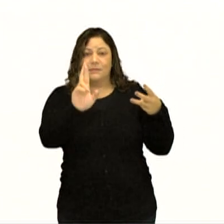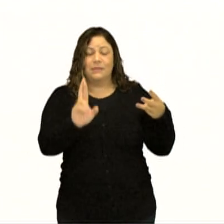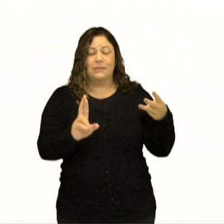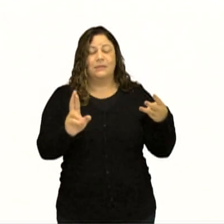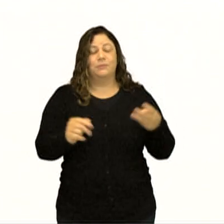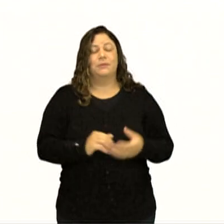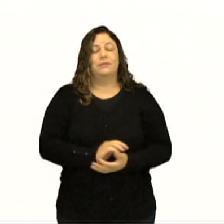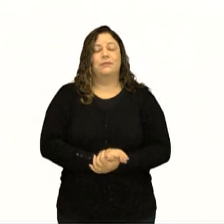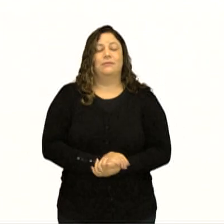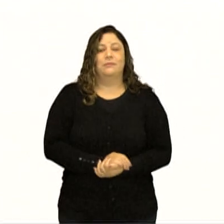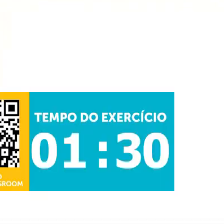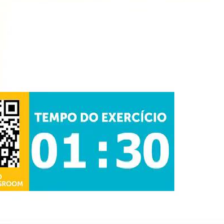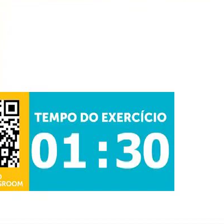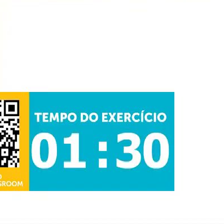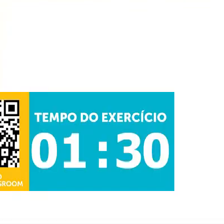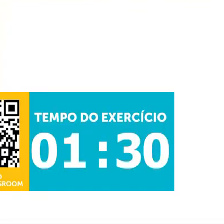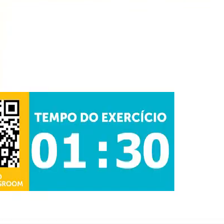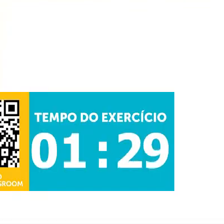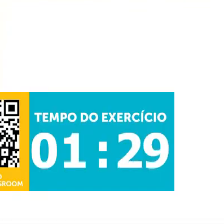Então, comece.